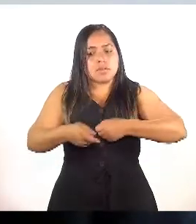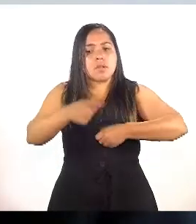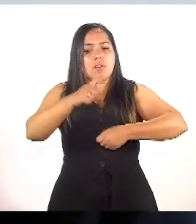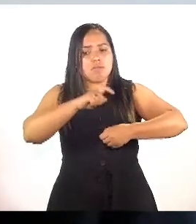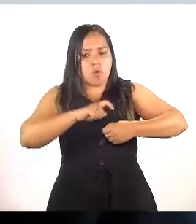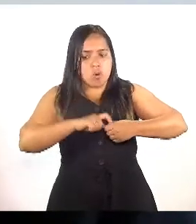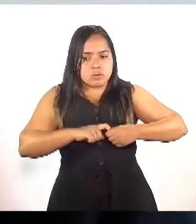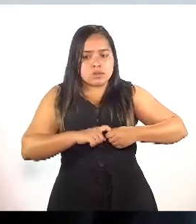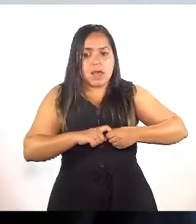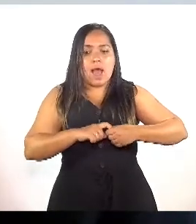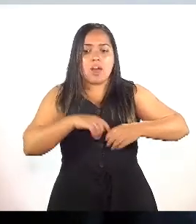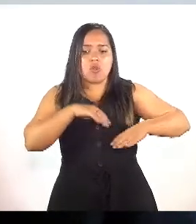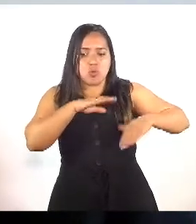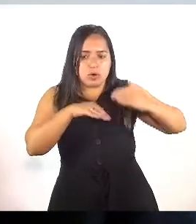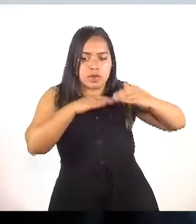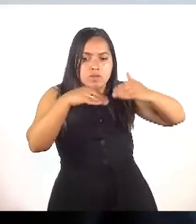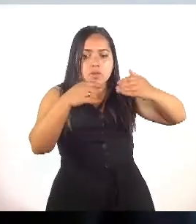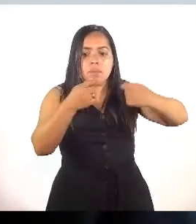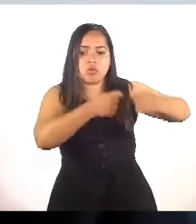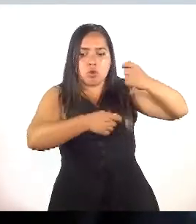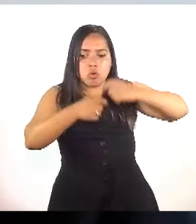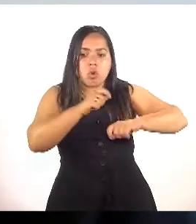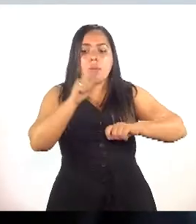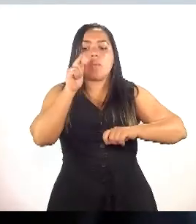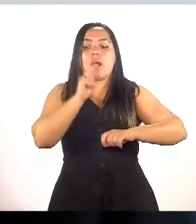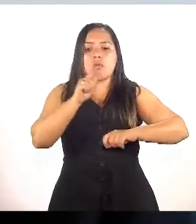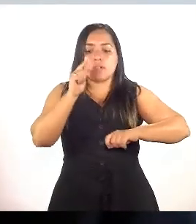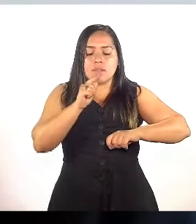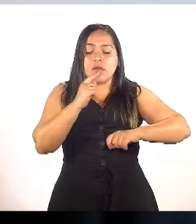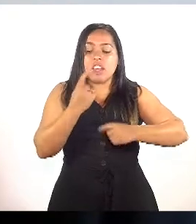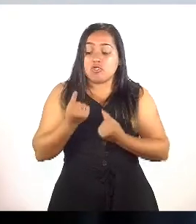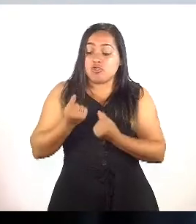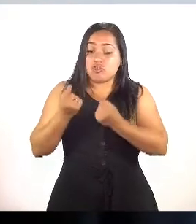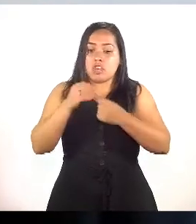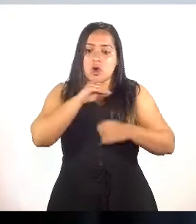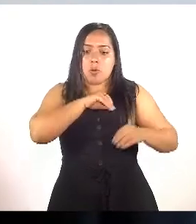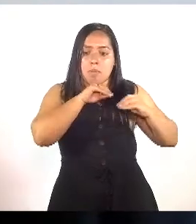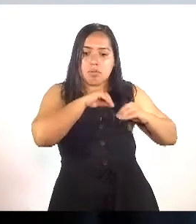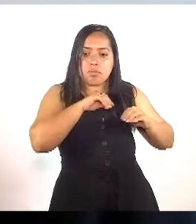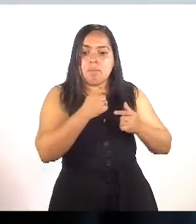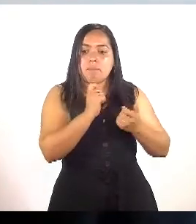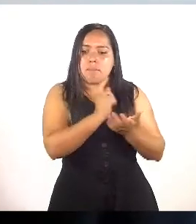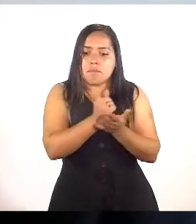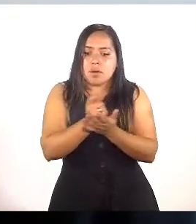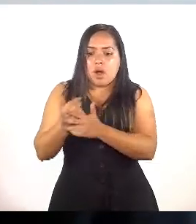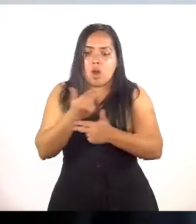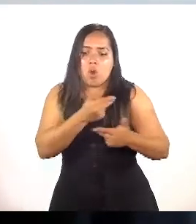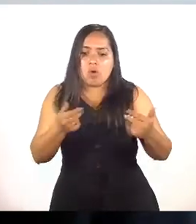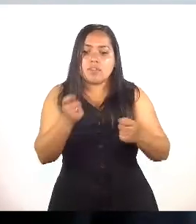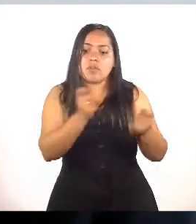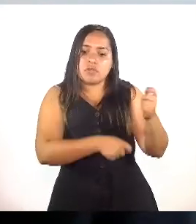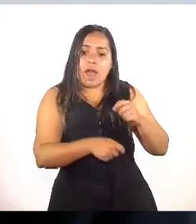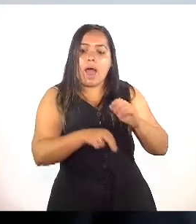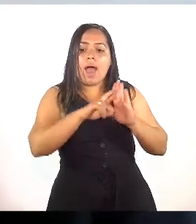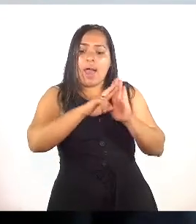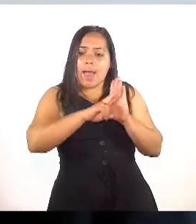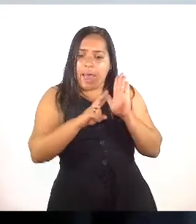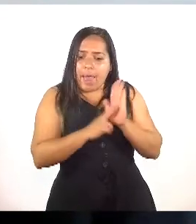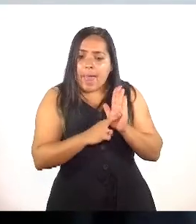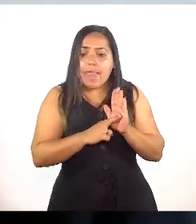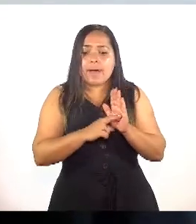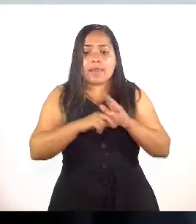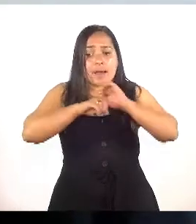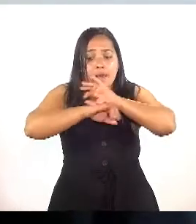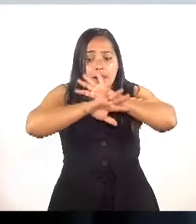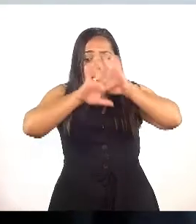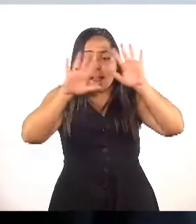econômico necessário para garantir renda, para devolver a renda à nossa população, que seja promovida uma normatização com regras claras,